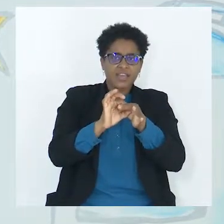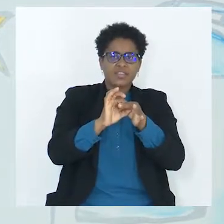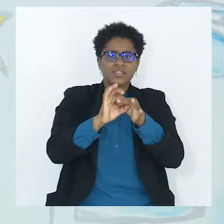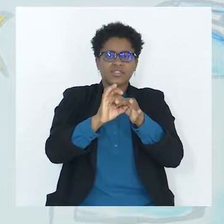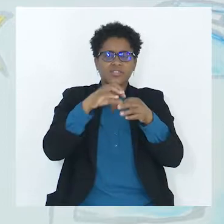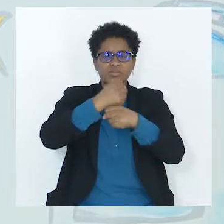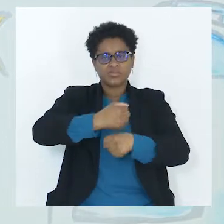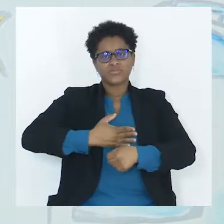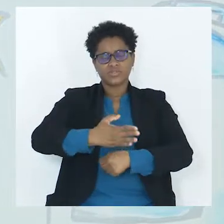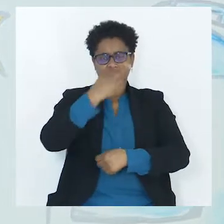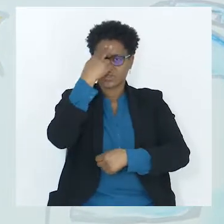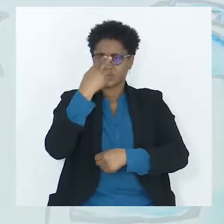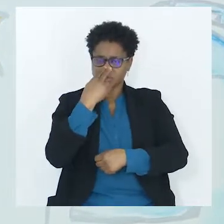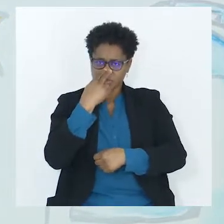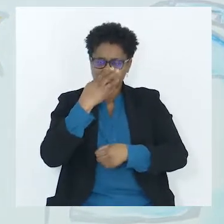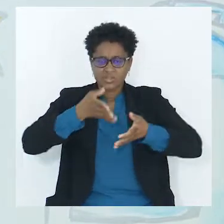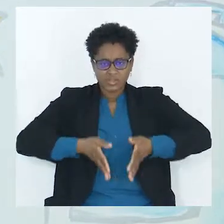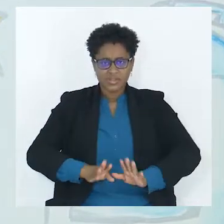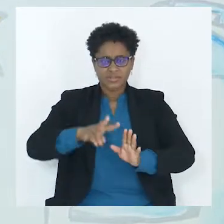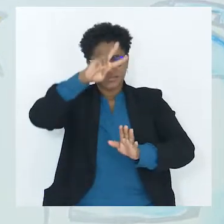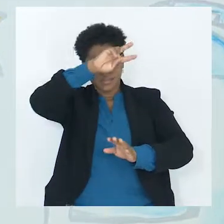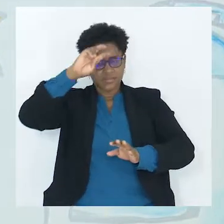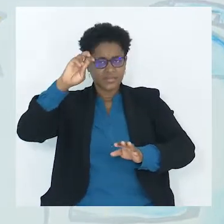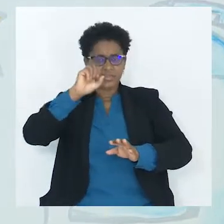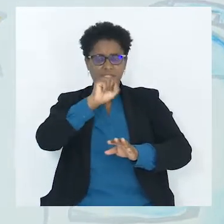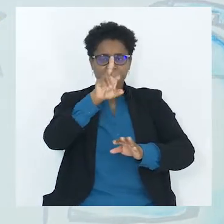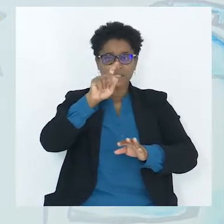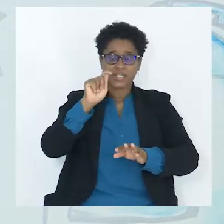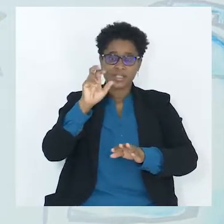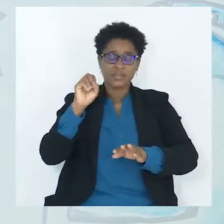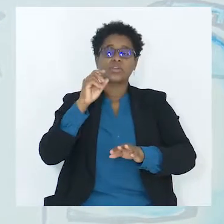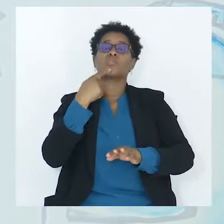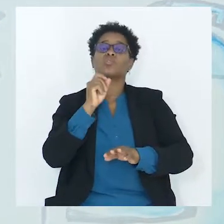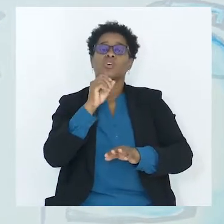ligado ao historiador grego de nome Heródoto.